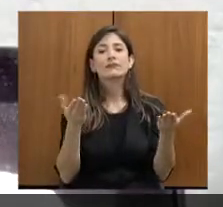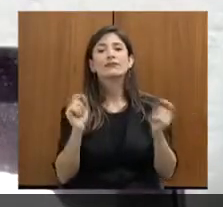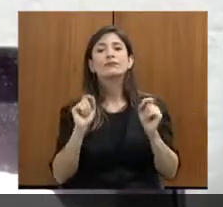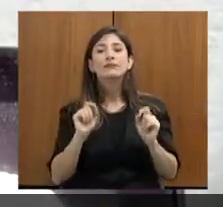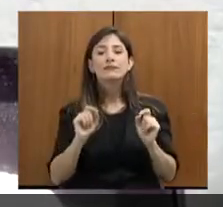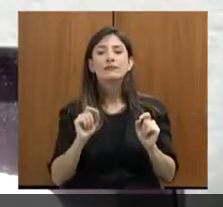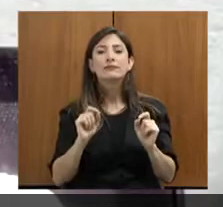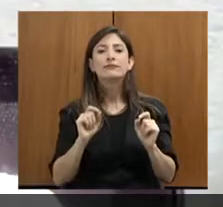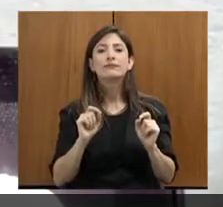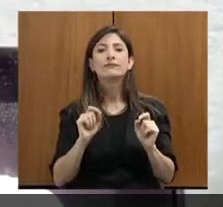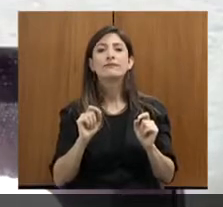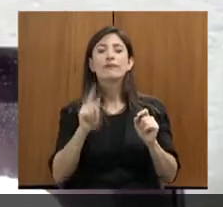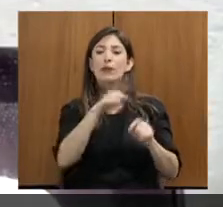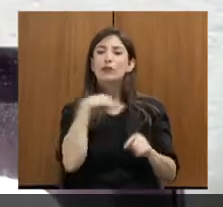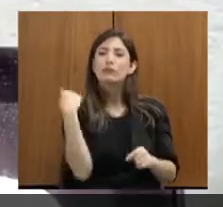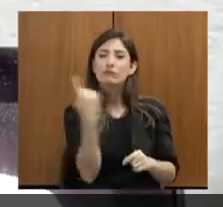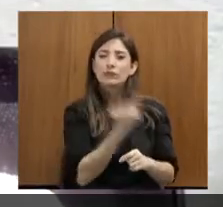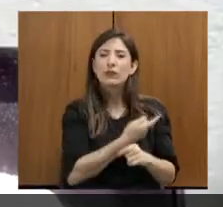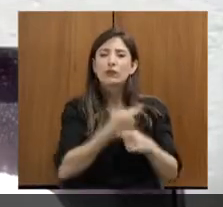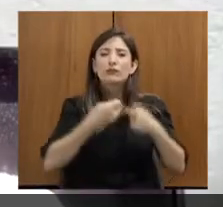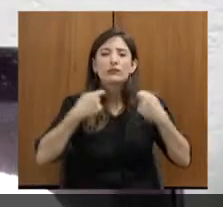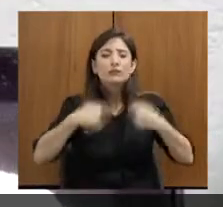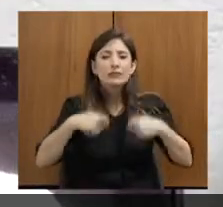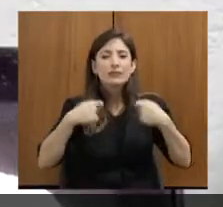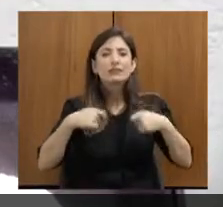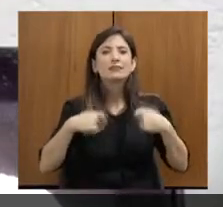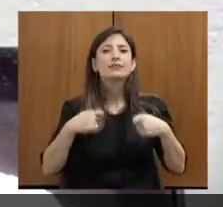a gente precisa considerar